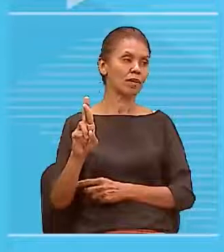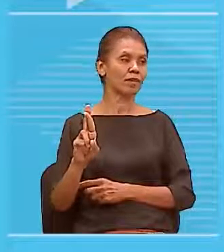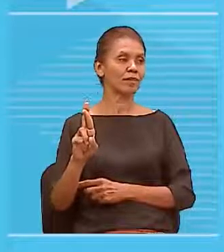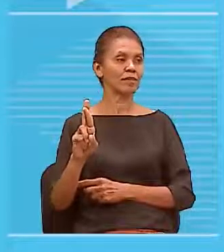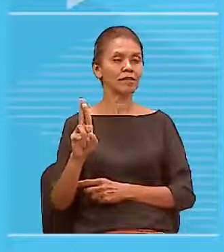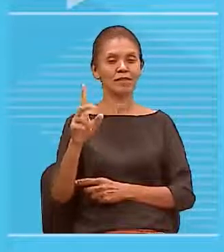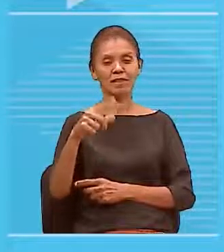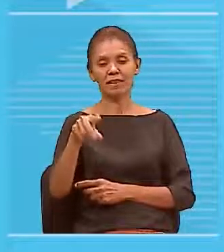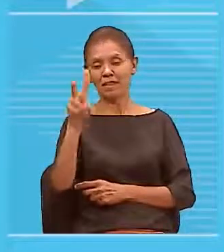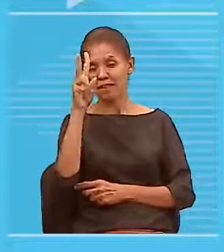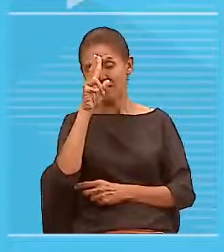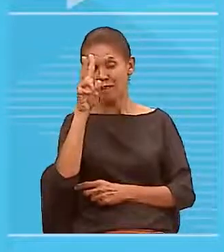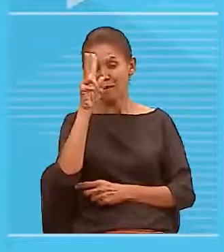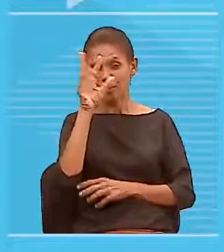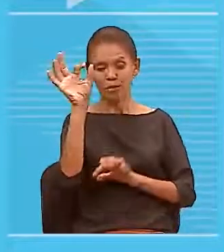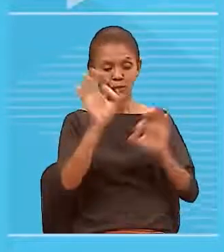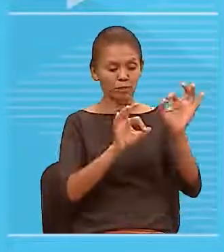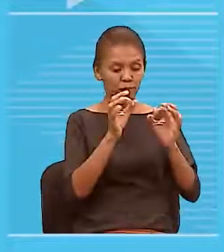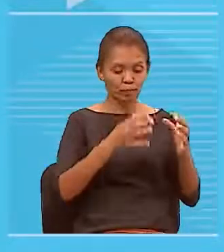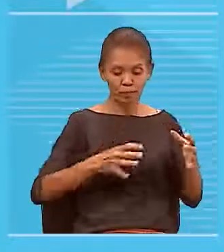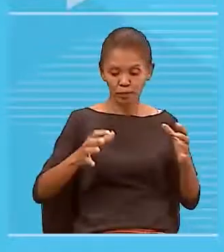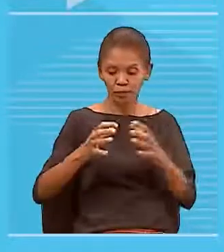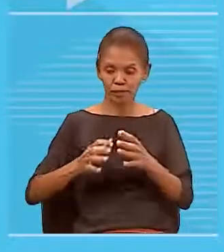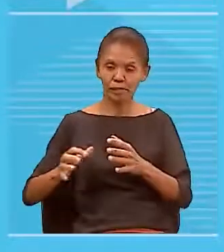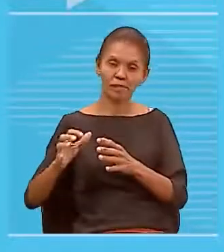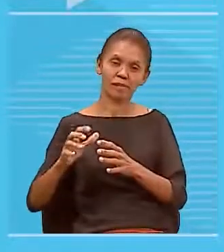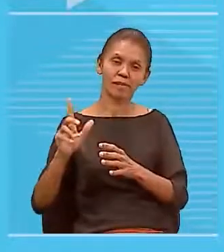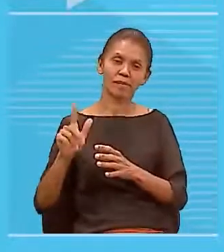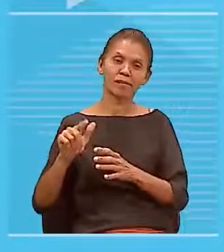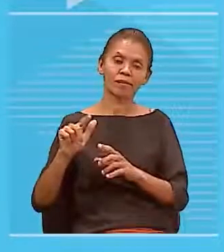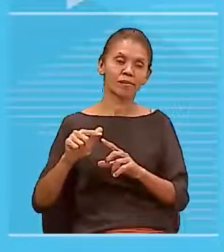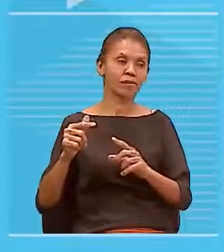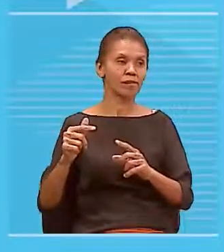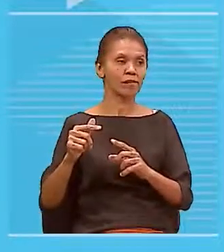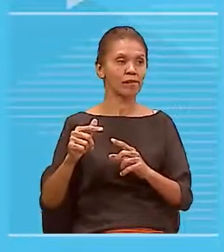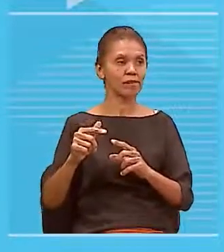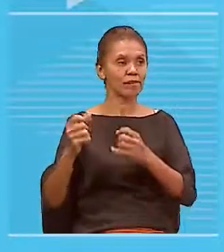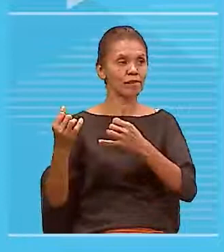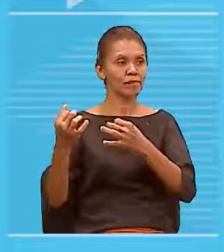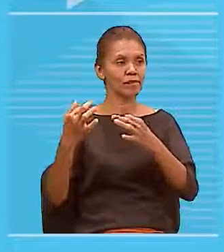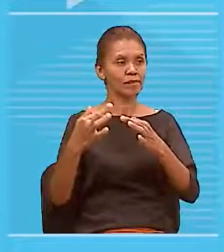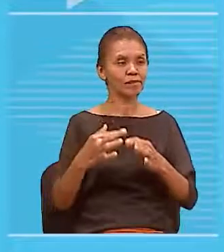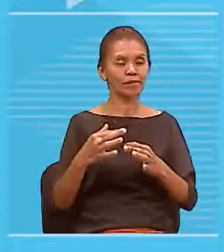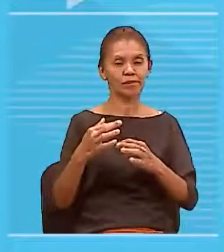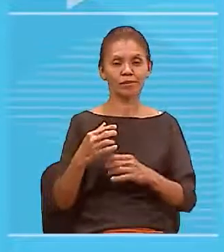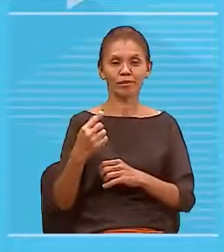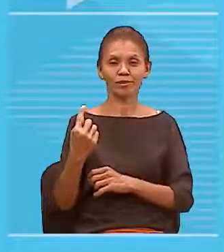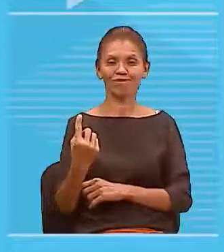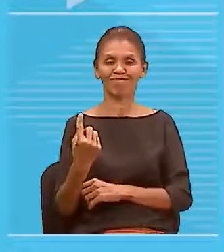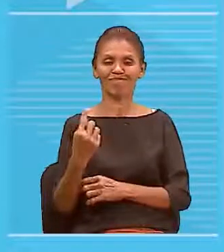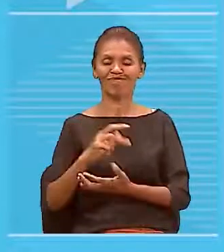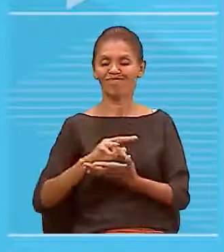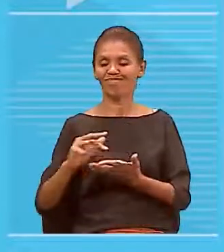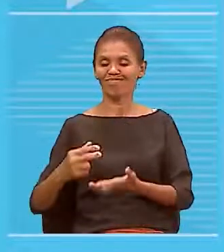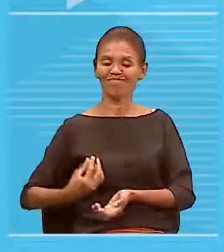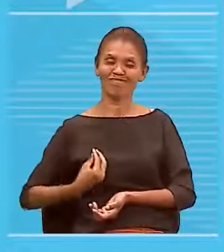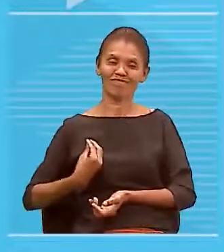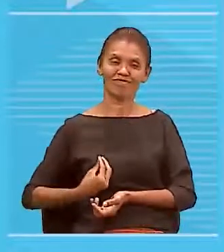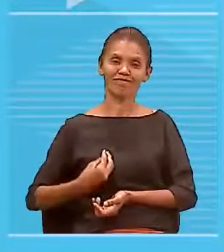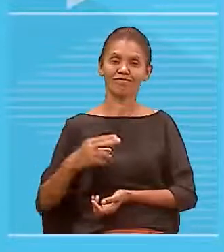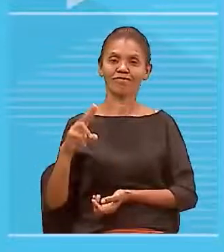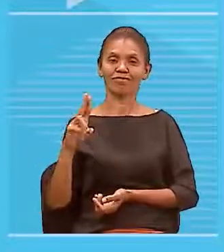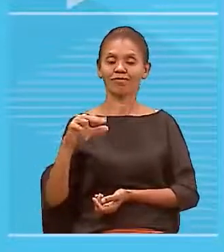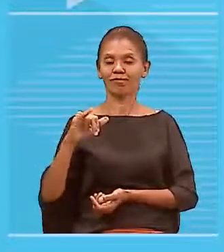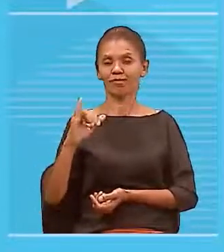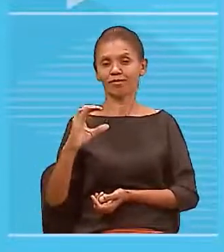quadro dos níveis de organização, mas a gente disse que um ser unicelular é um organismo,